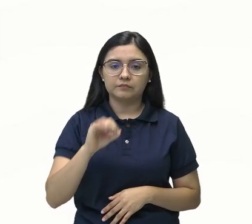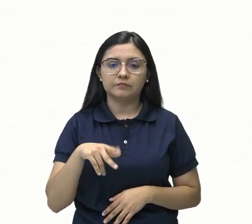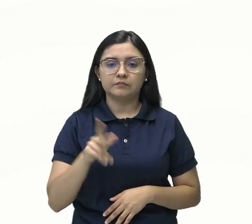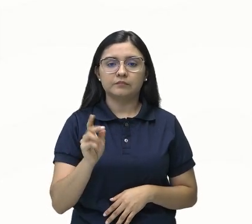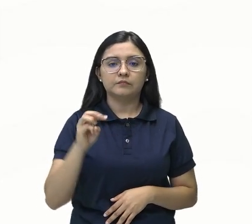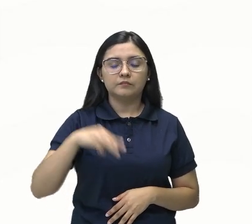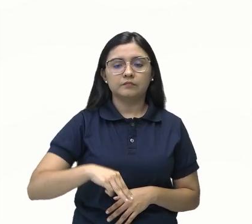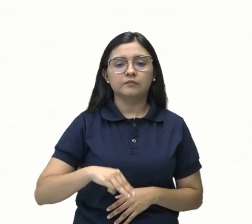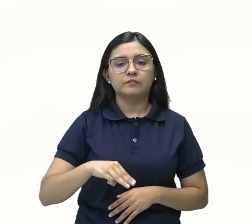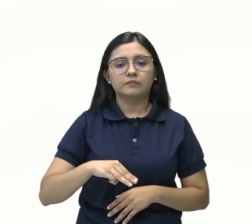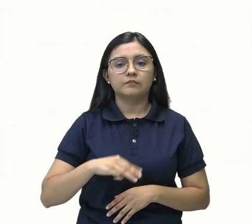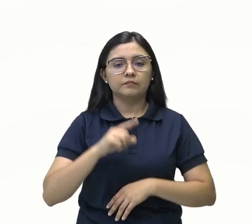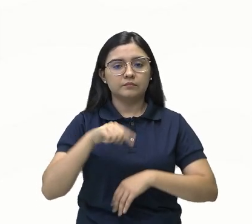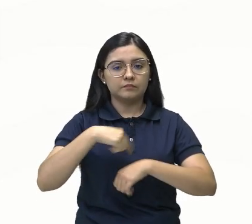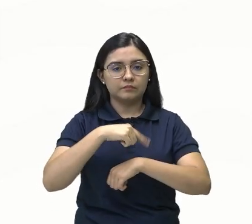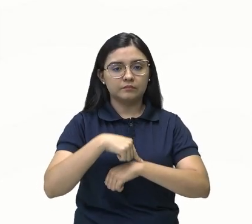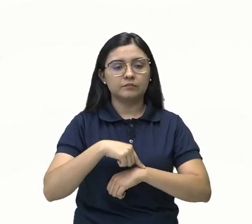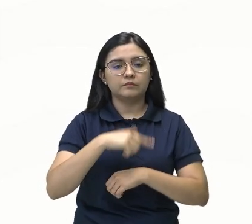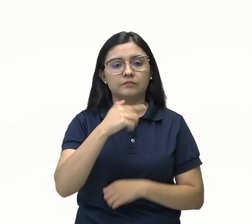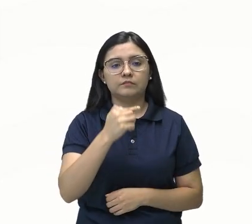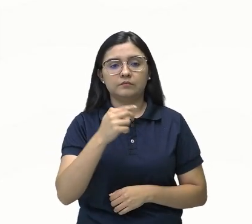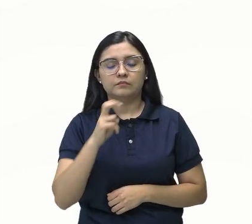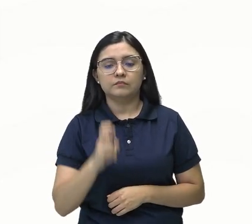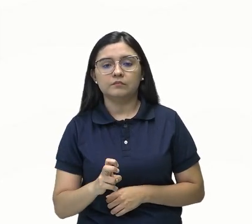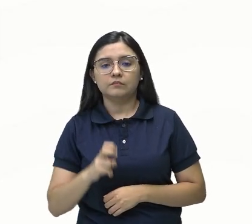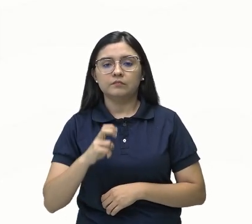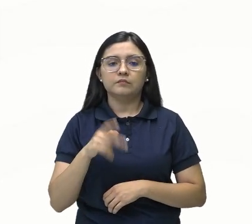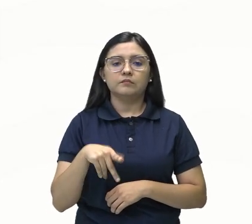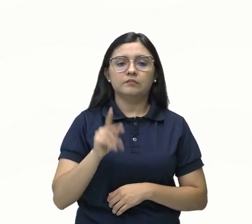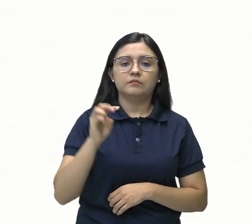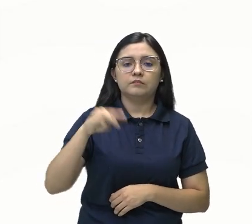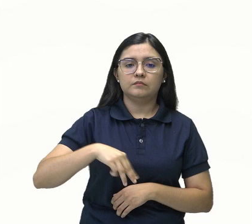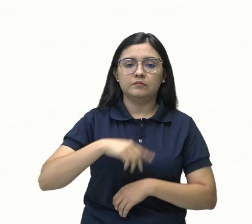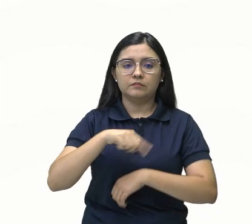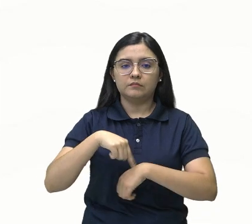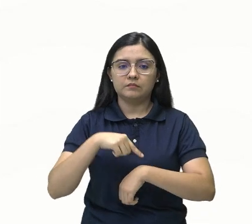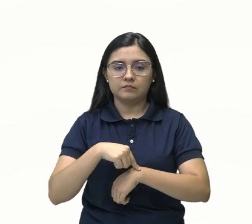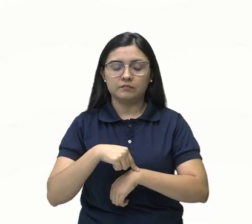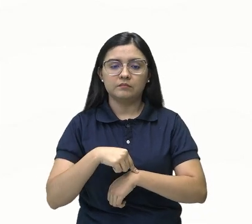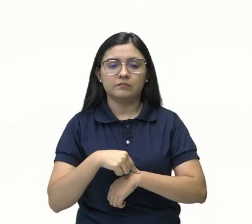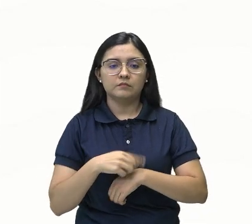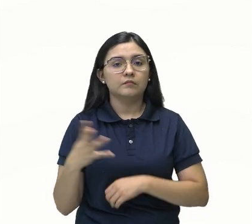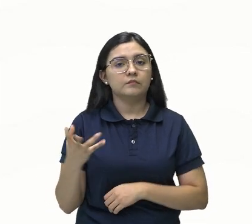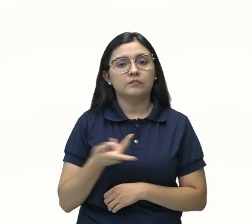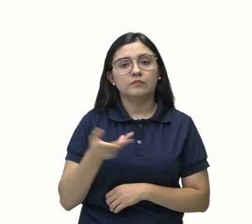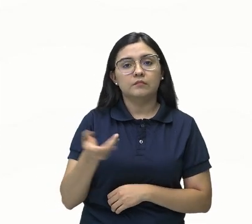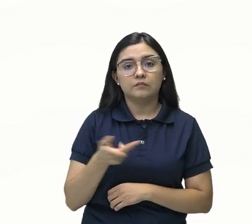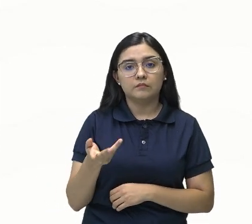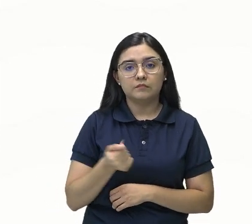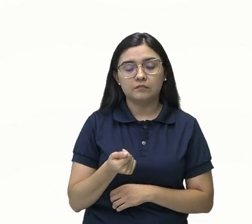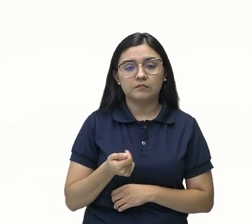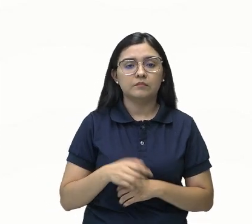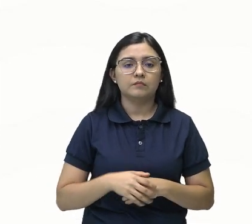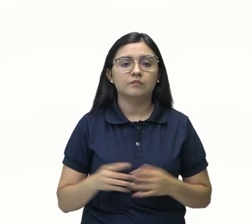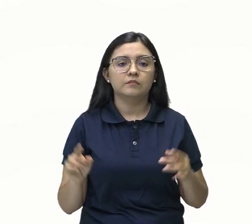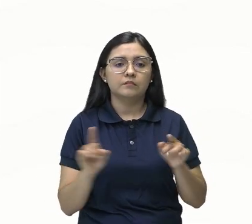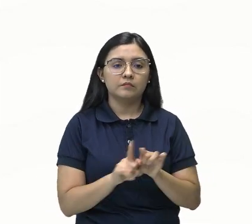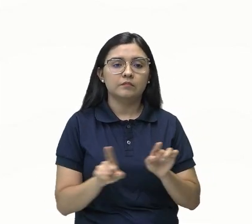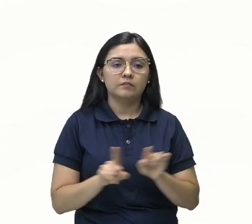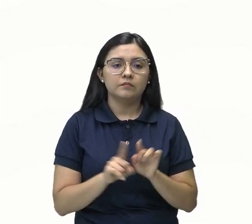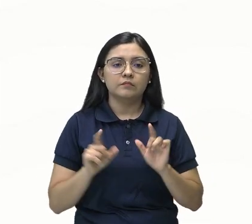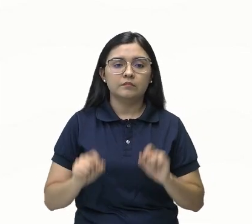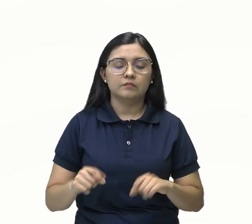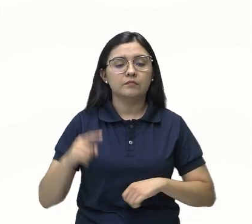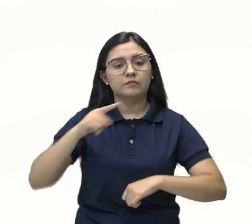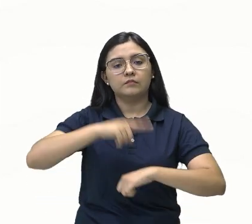hora e 75 km por hora como grandeza velocidade. E temos aí a nossa